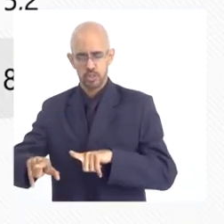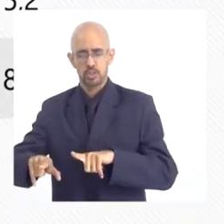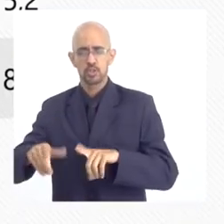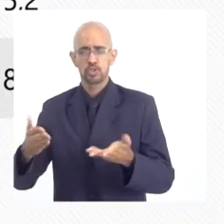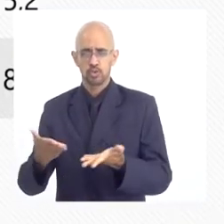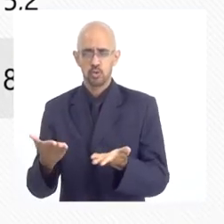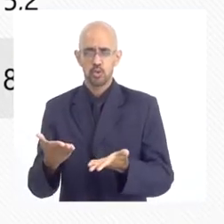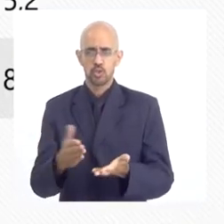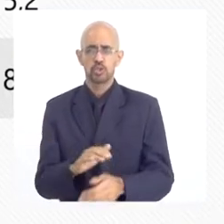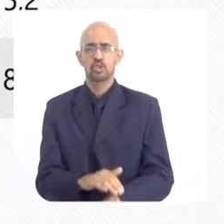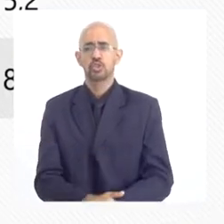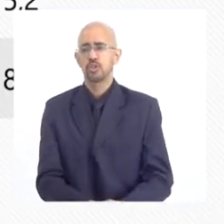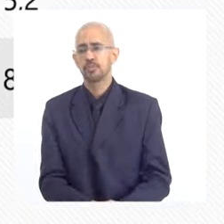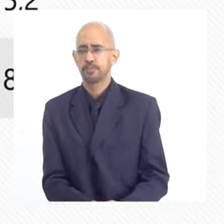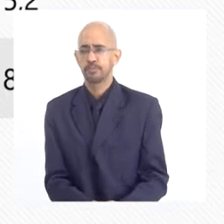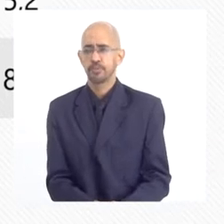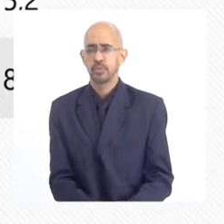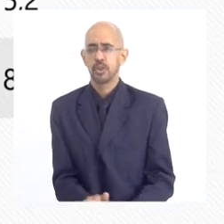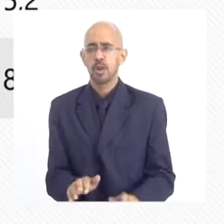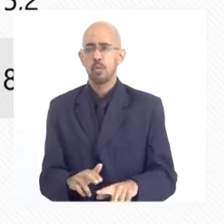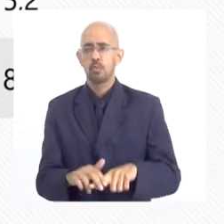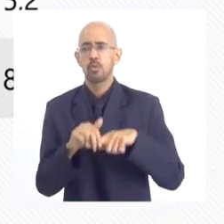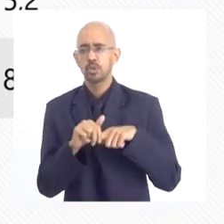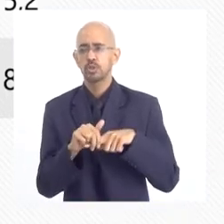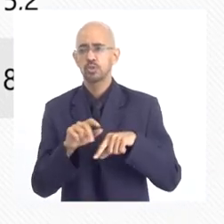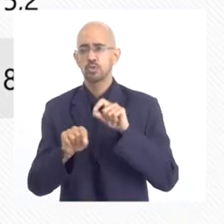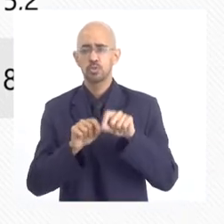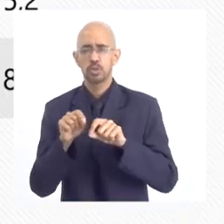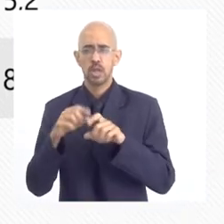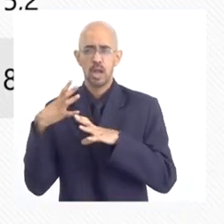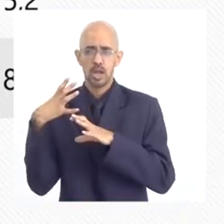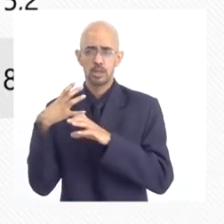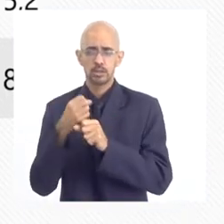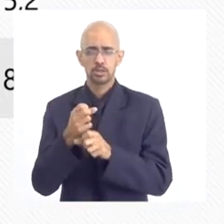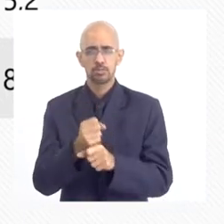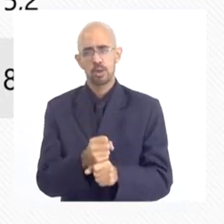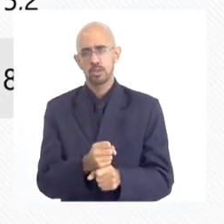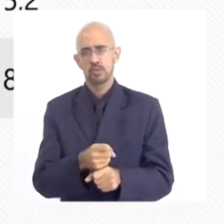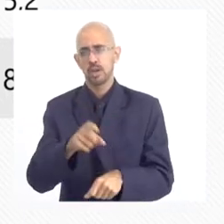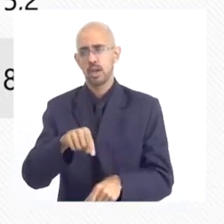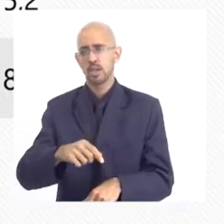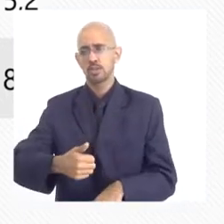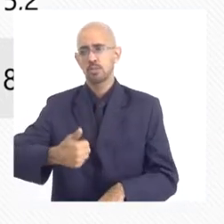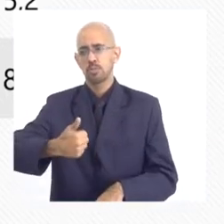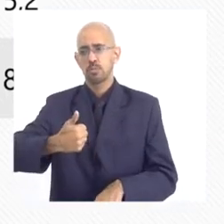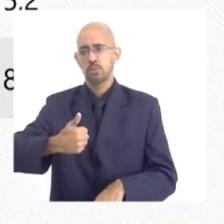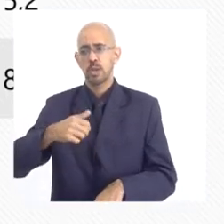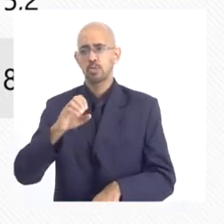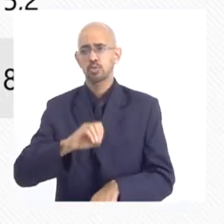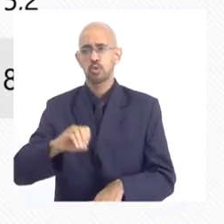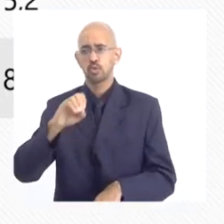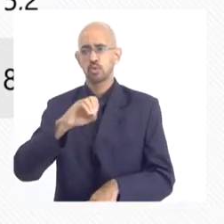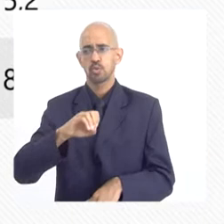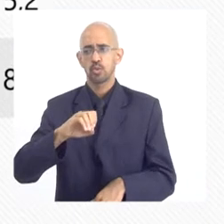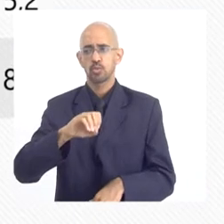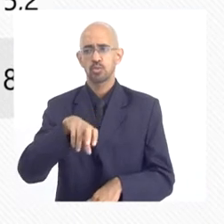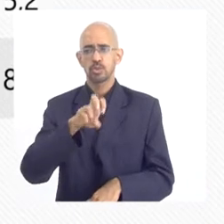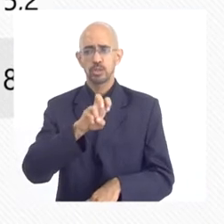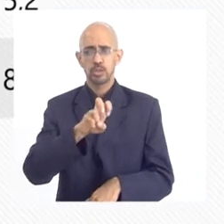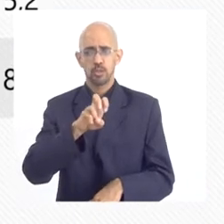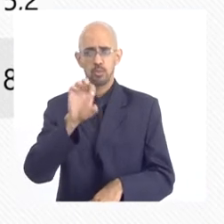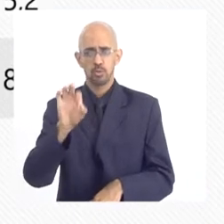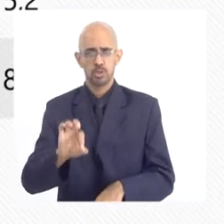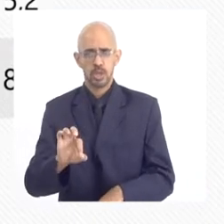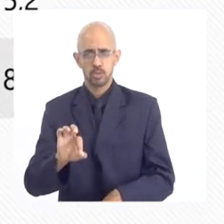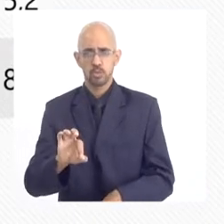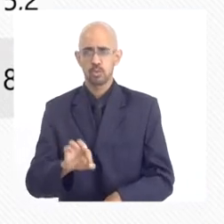E aí, por conta disso, a estimativa é de 1º de outubro aí, de um crescimento nesse ano de 5%.